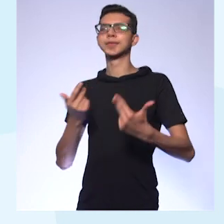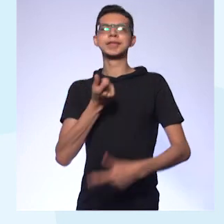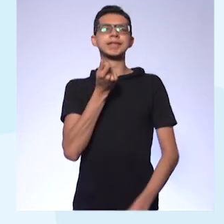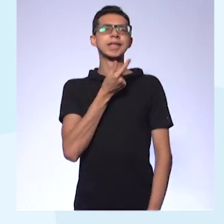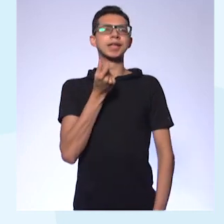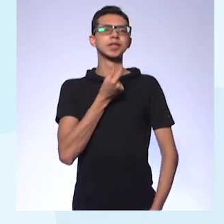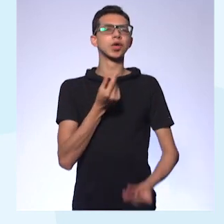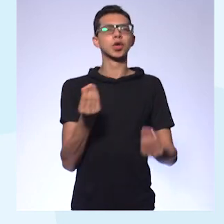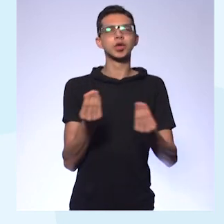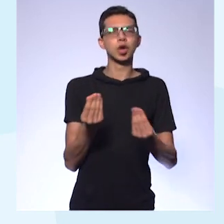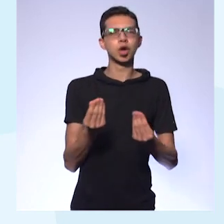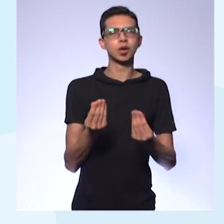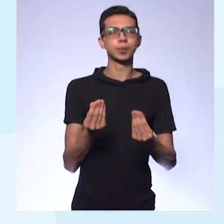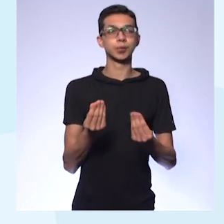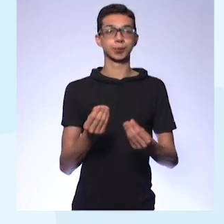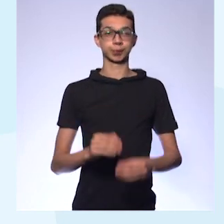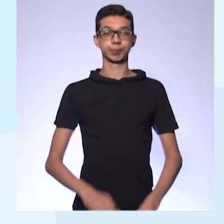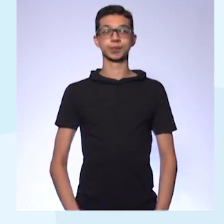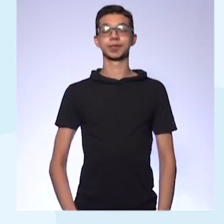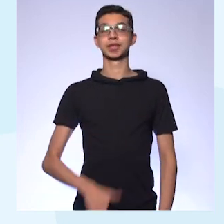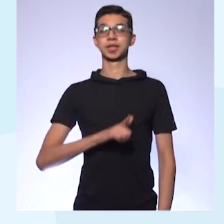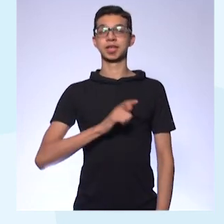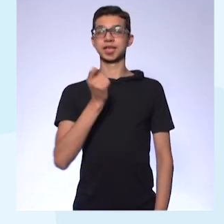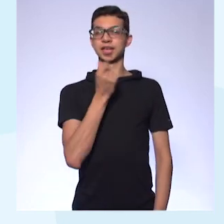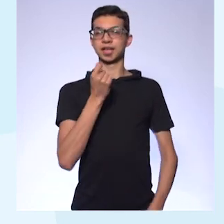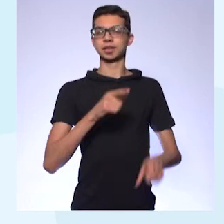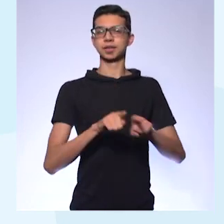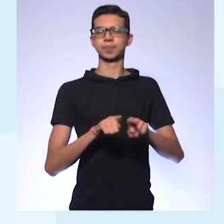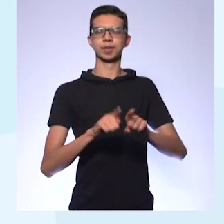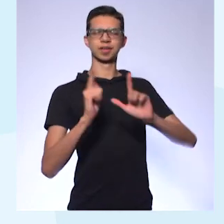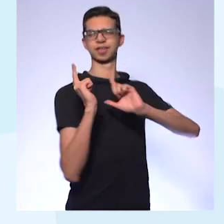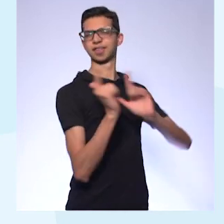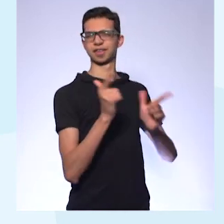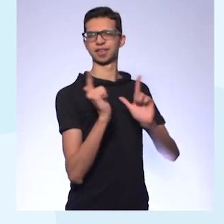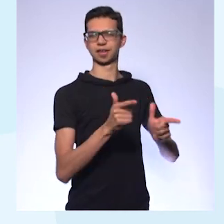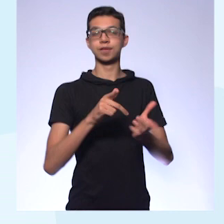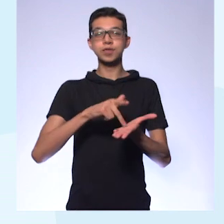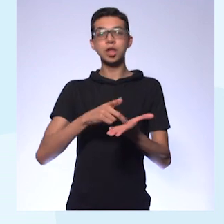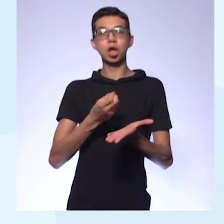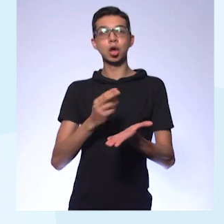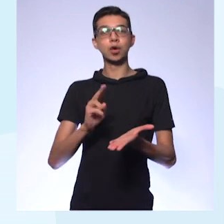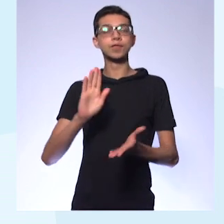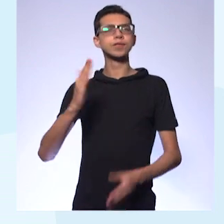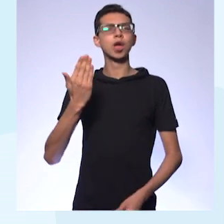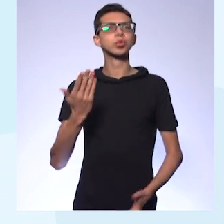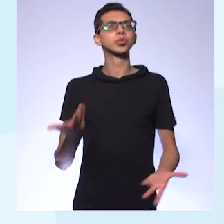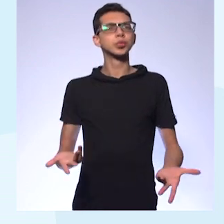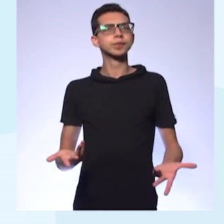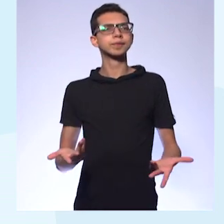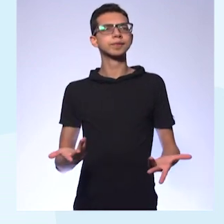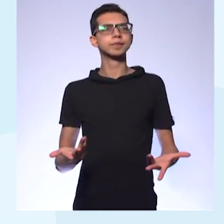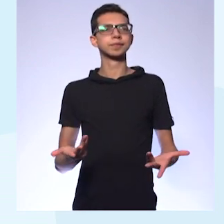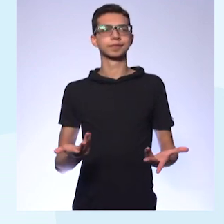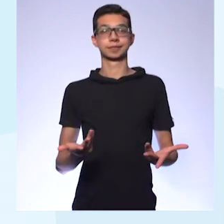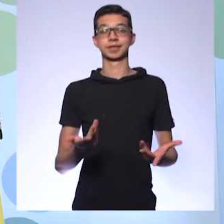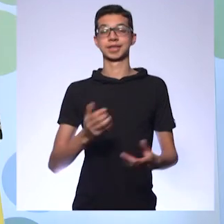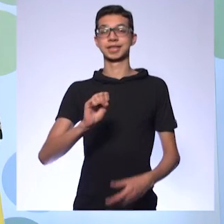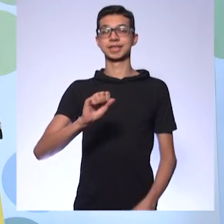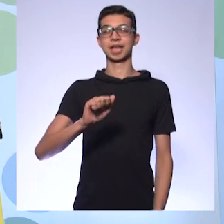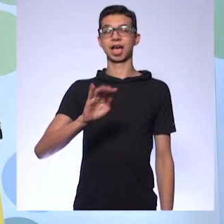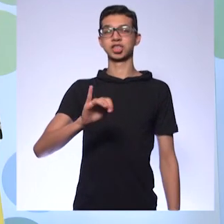dividem em cantigas de escárnio e de deboche. Verdadeiro ou falso? As cantigas satíricas são cantigas de escárnio e de